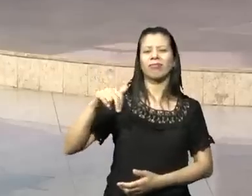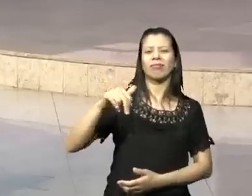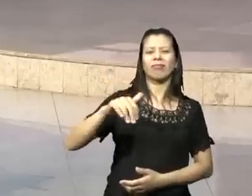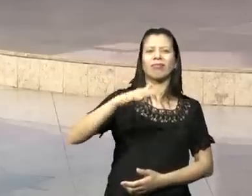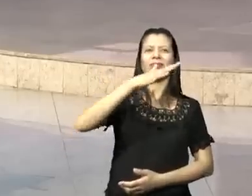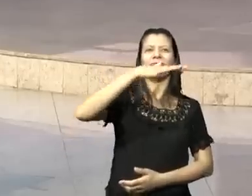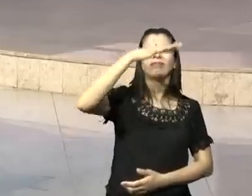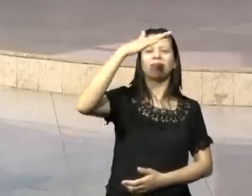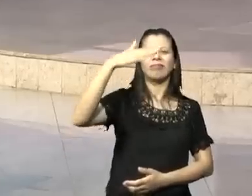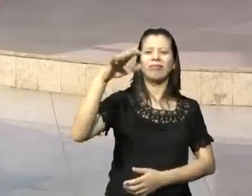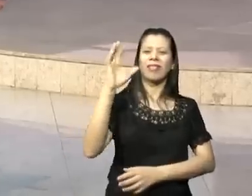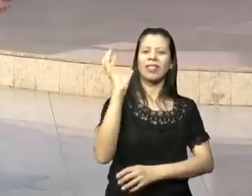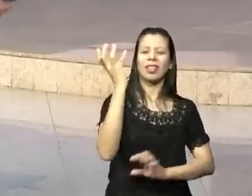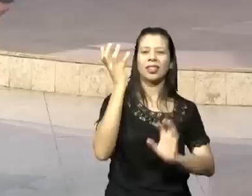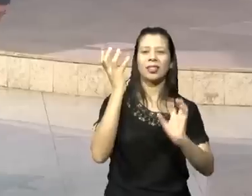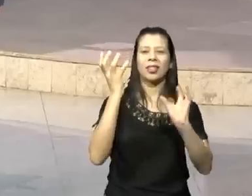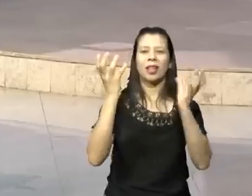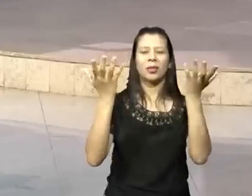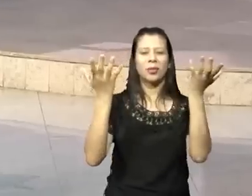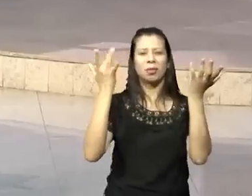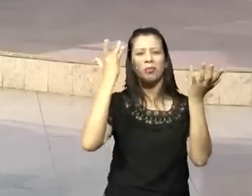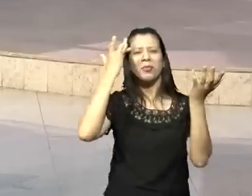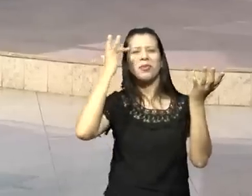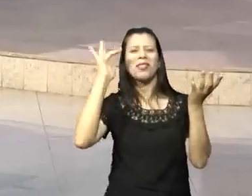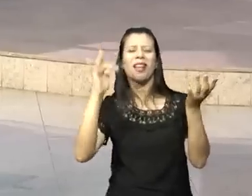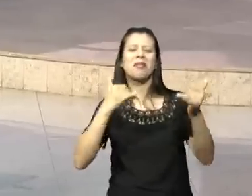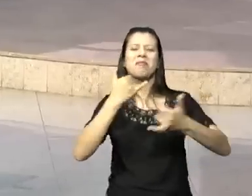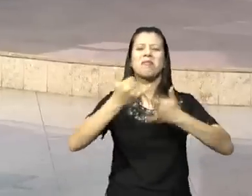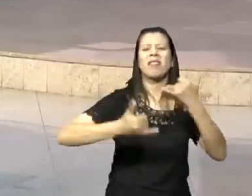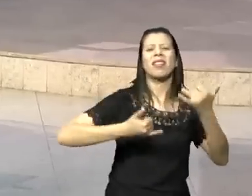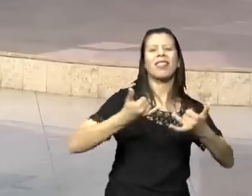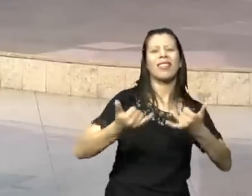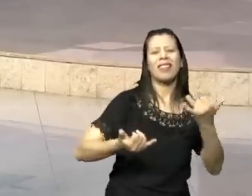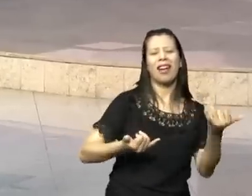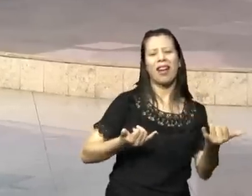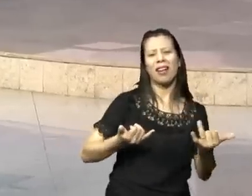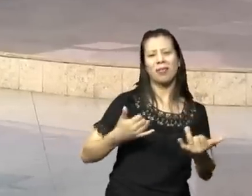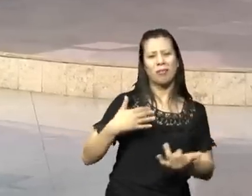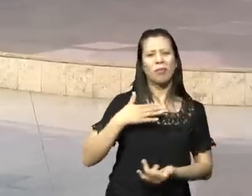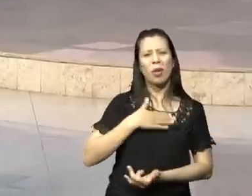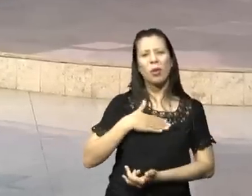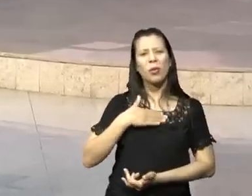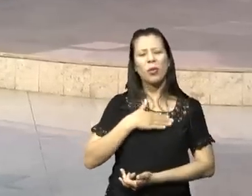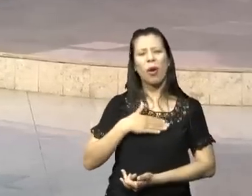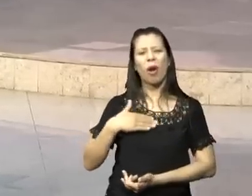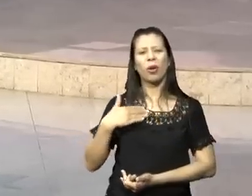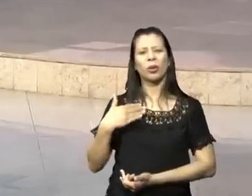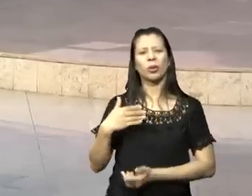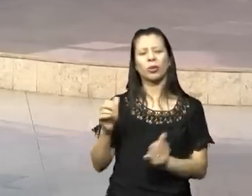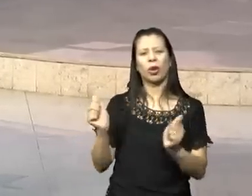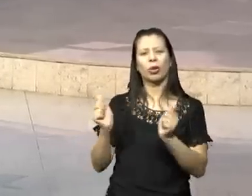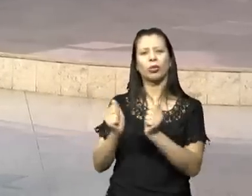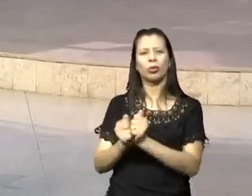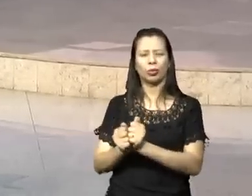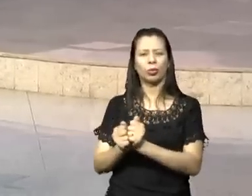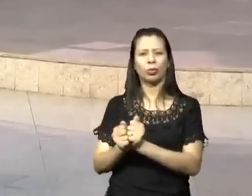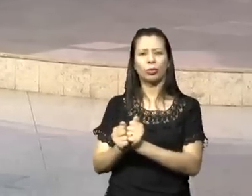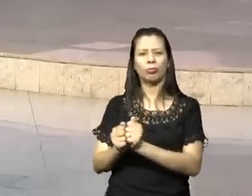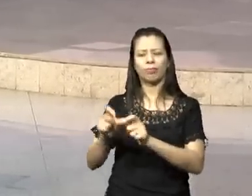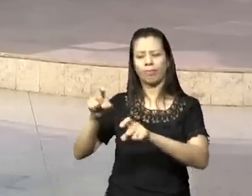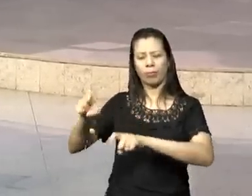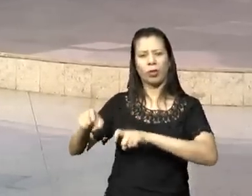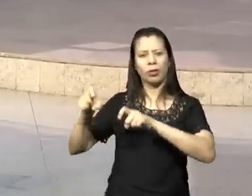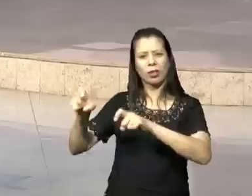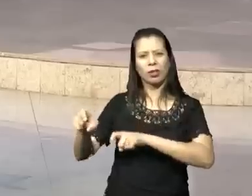Eu tenho um pequeno sítio que herança do meu avô e veio pelas mãos do meu querido pai e lá naquele sítio tem um cachorro